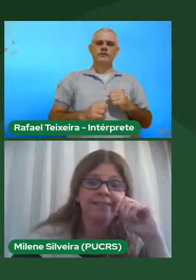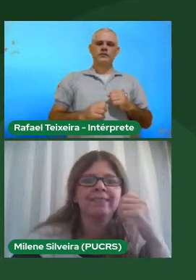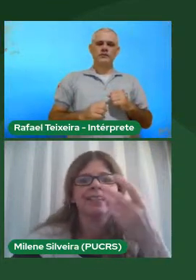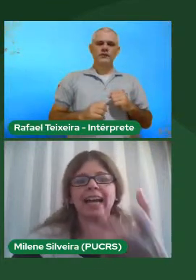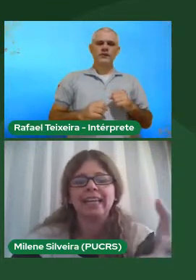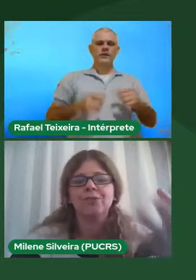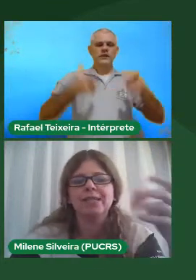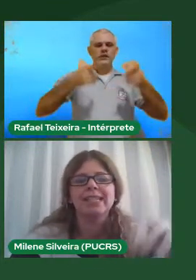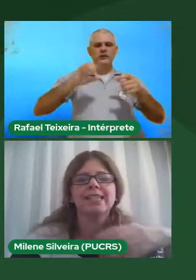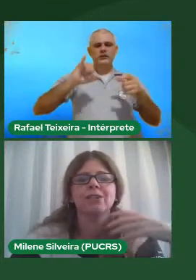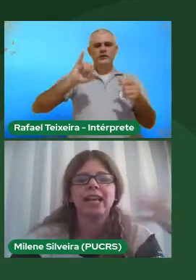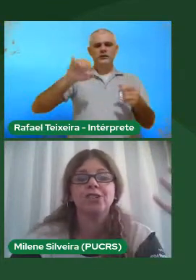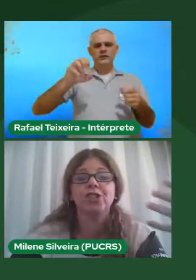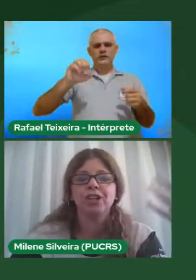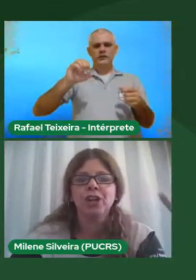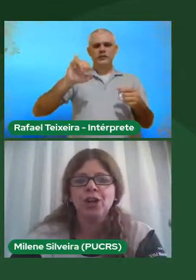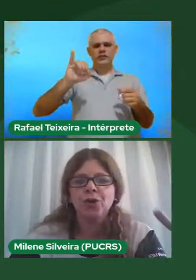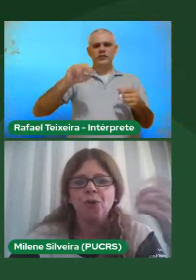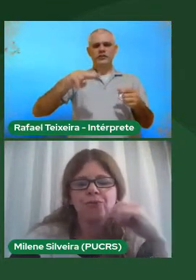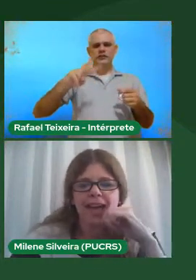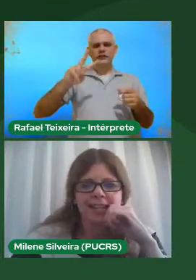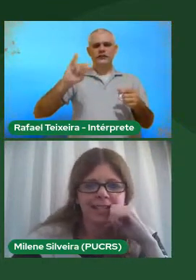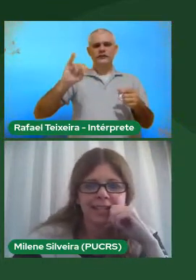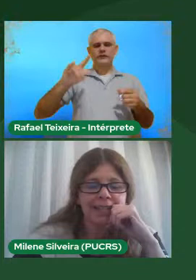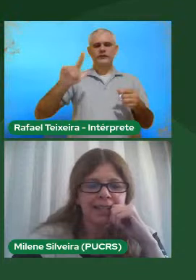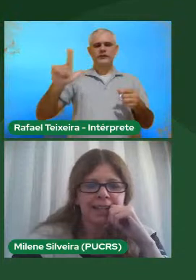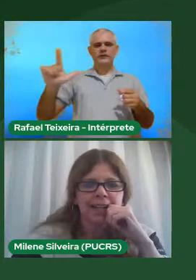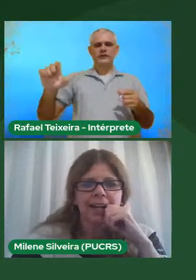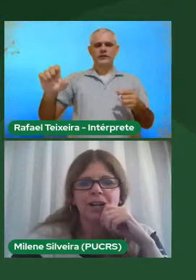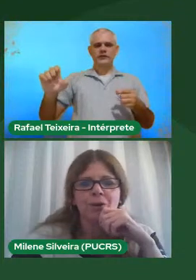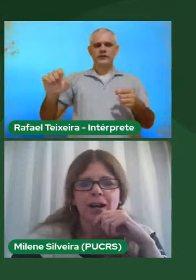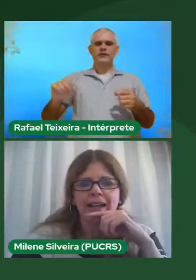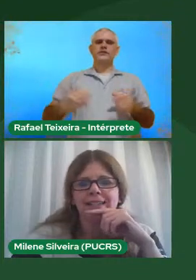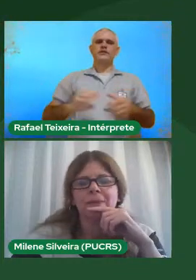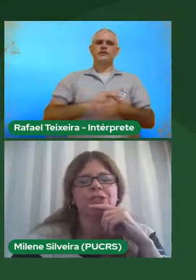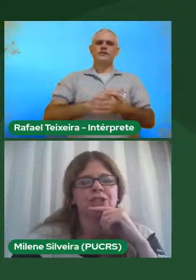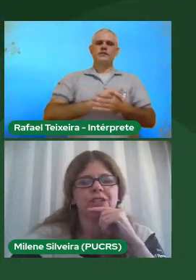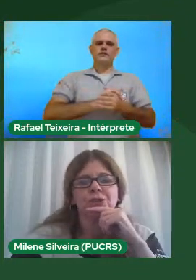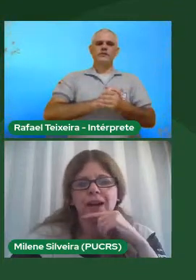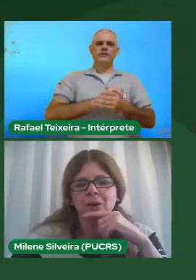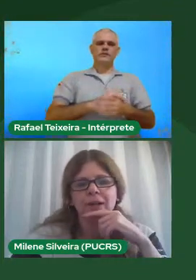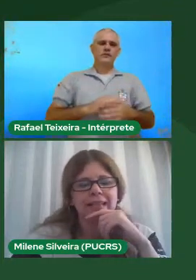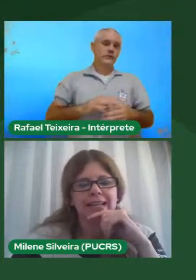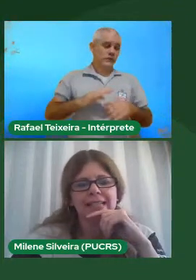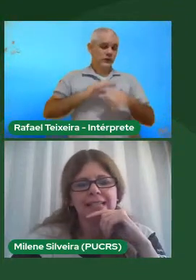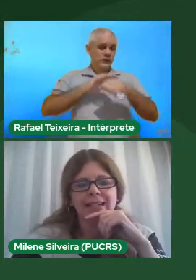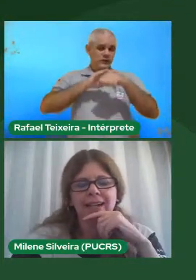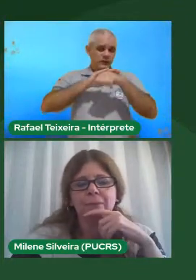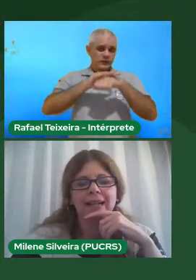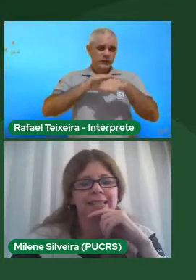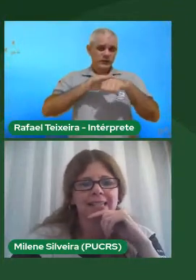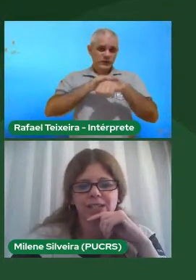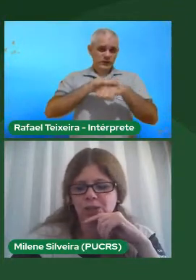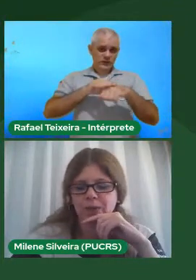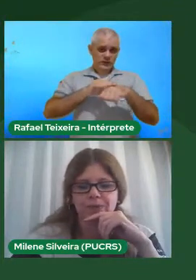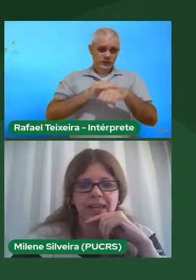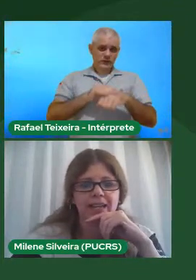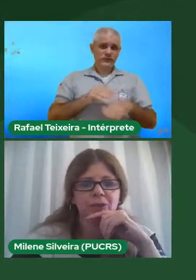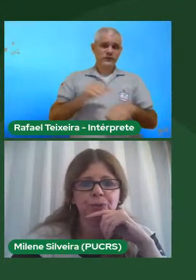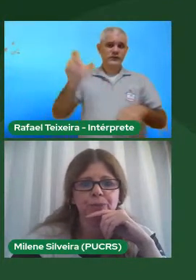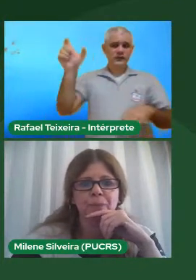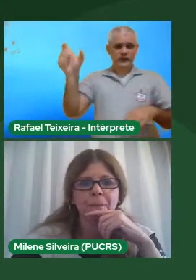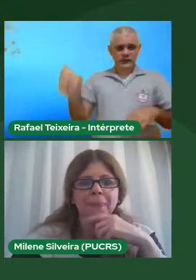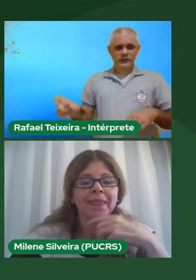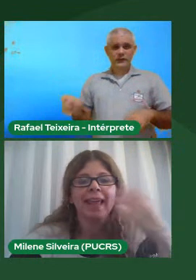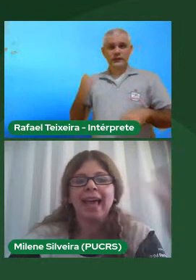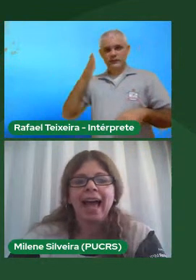Joinville, aqui uma sessão, né, de conversa com a Elizabeth Churchill, uma das palestrantes do